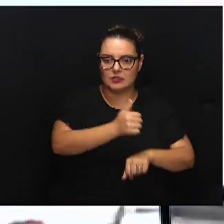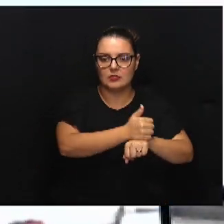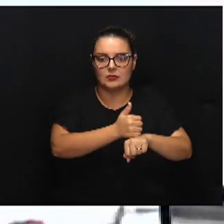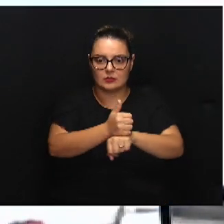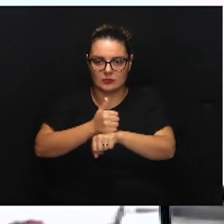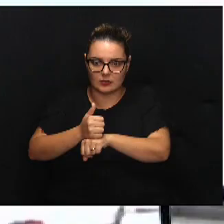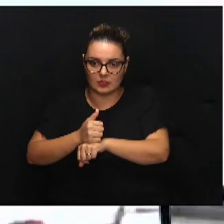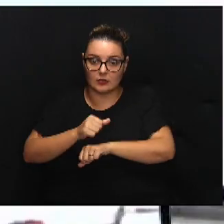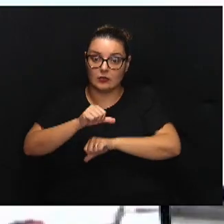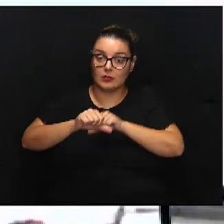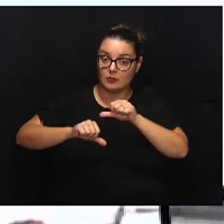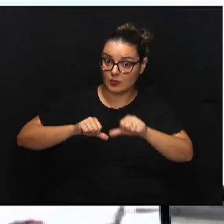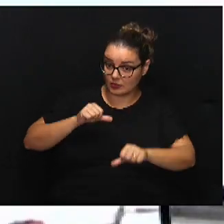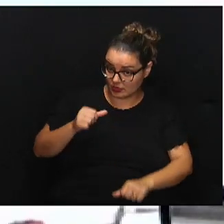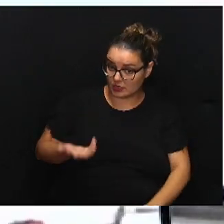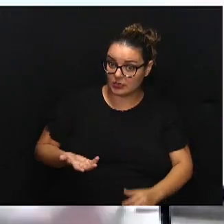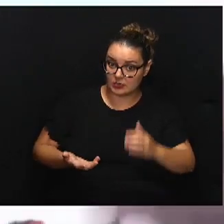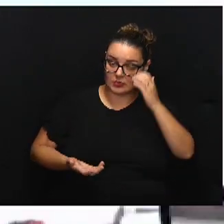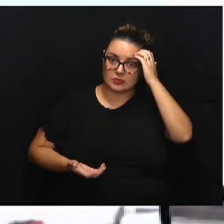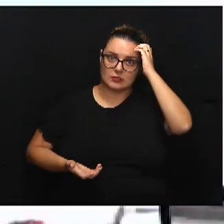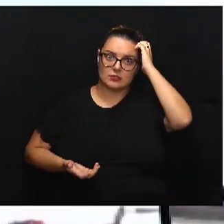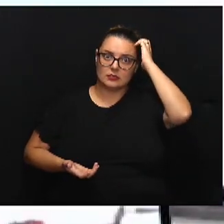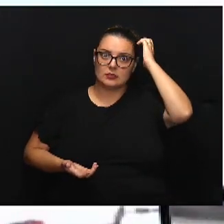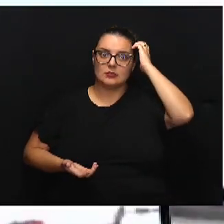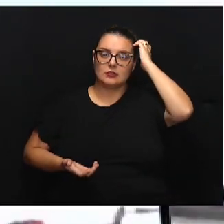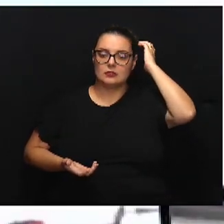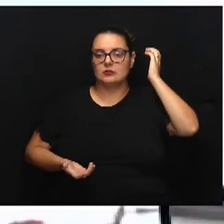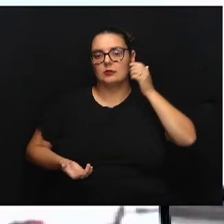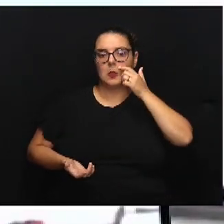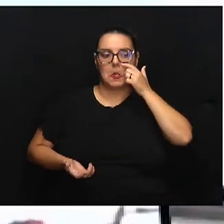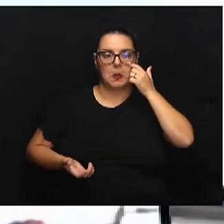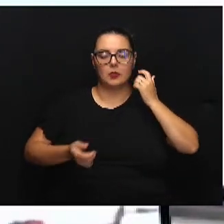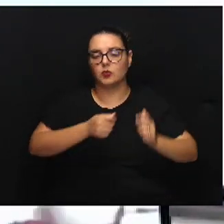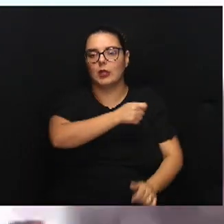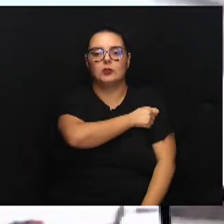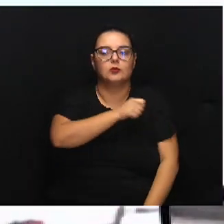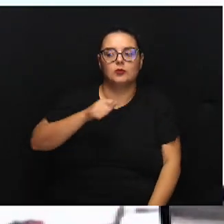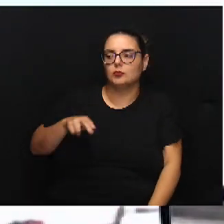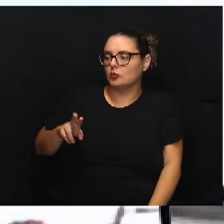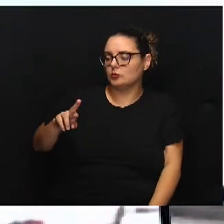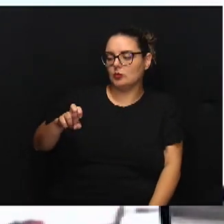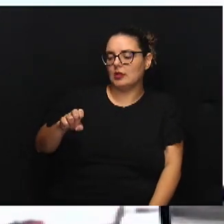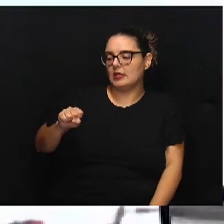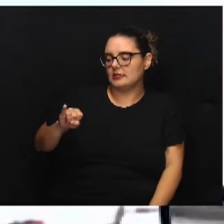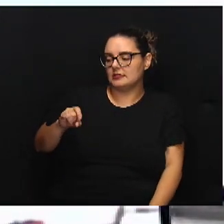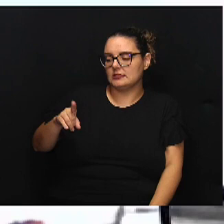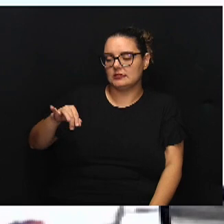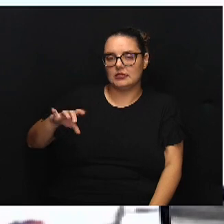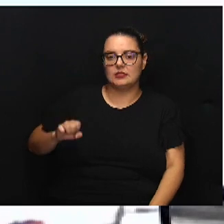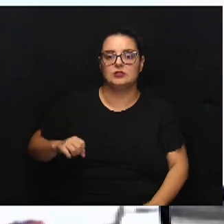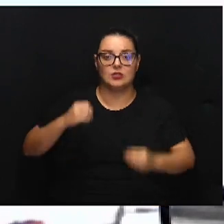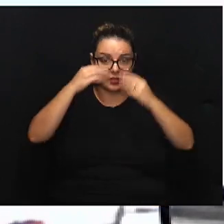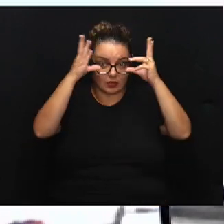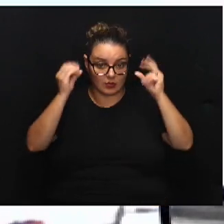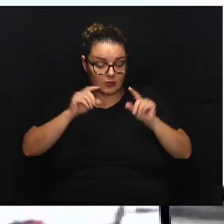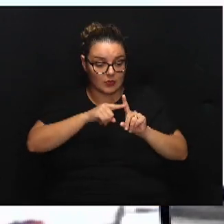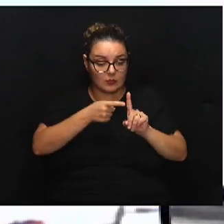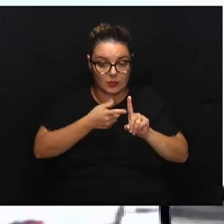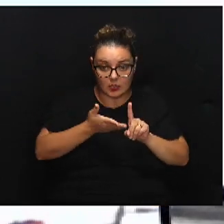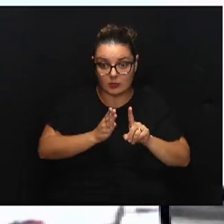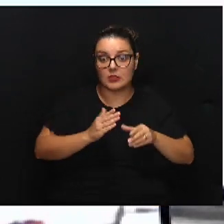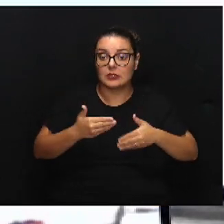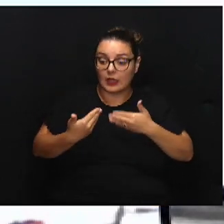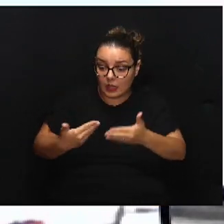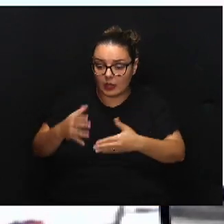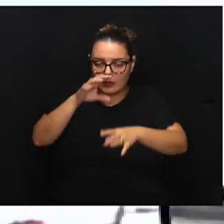sendo modificada. Então, a exposição do aluno, ou do residente, ou da enfermeira obstétrica em formação, tudo isso